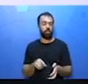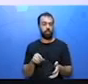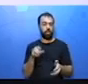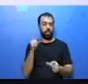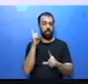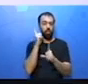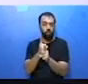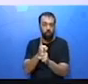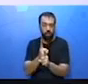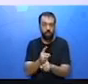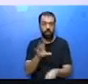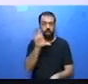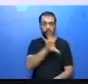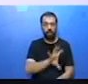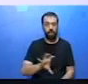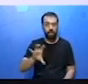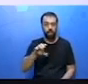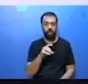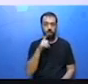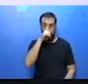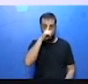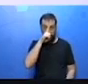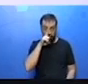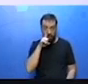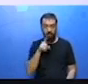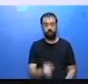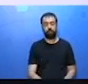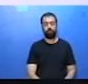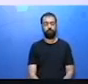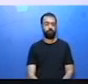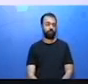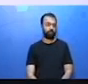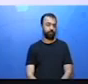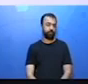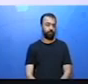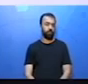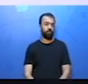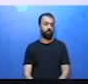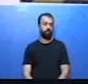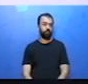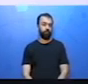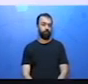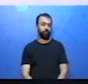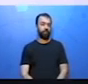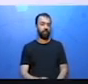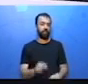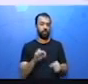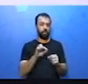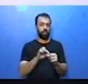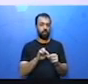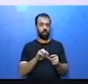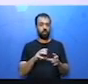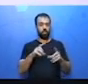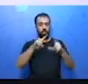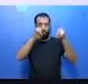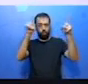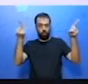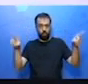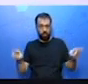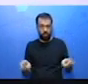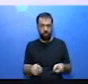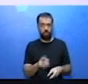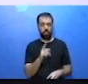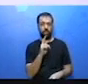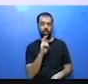10, e essa menor aqui, o raio dela é 6. O exercício, ó, é que a área